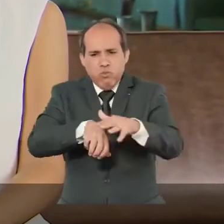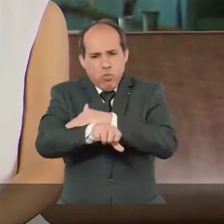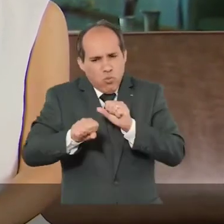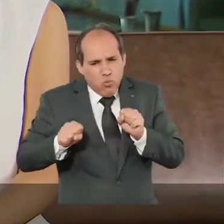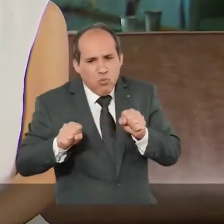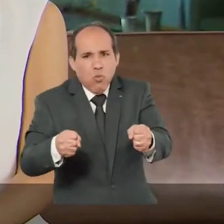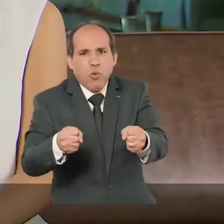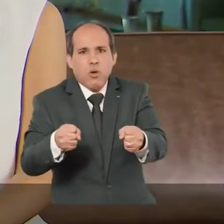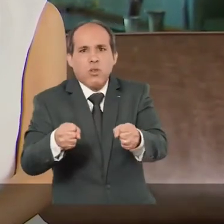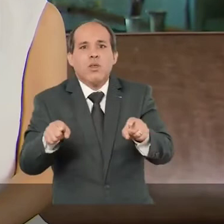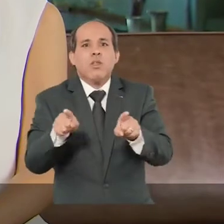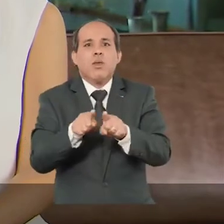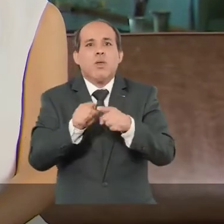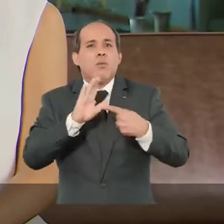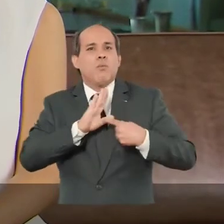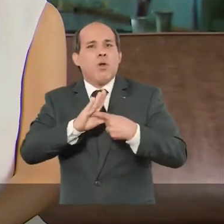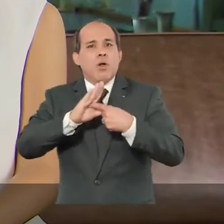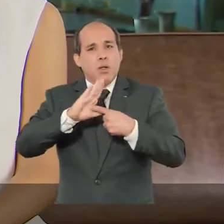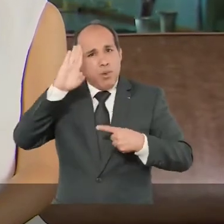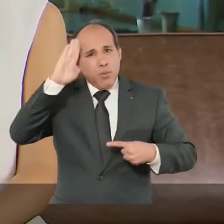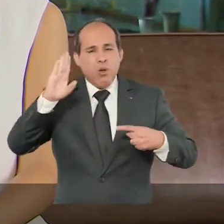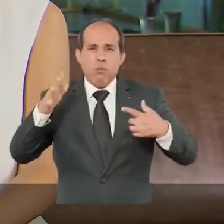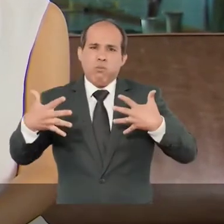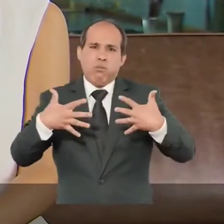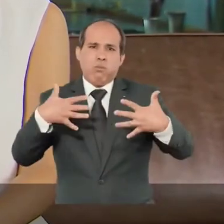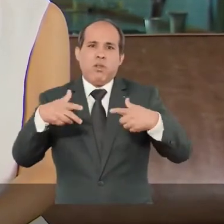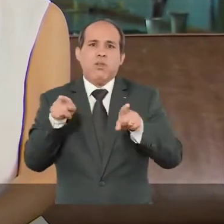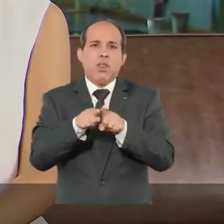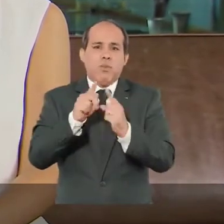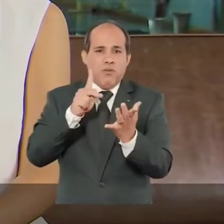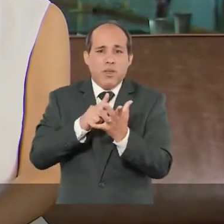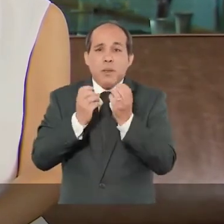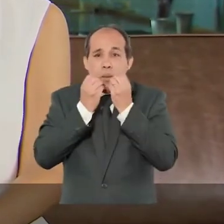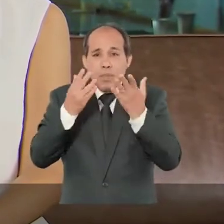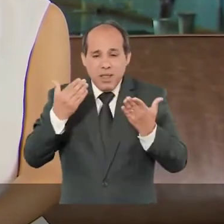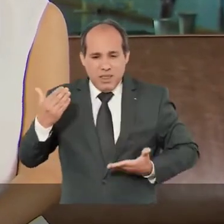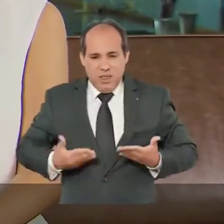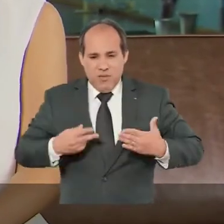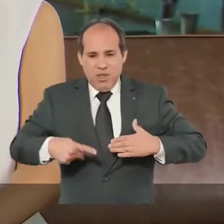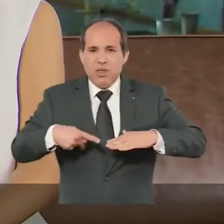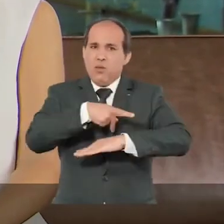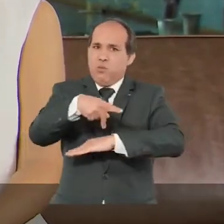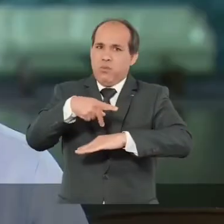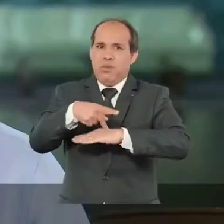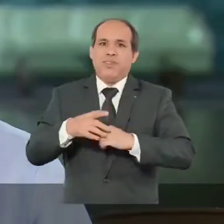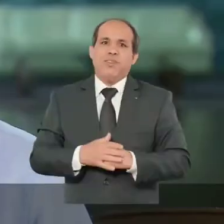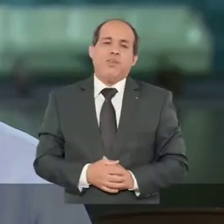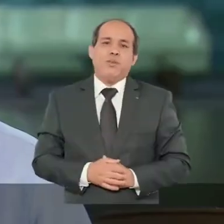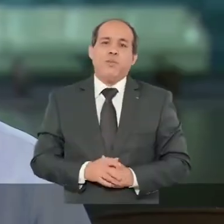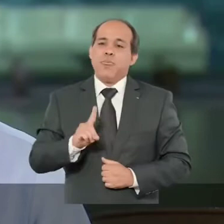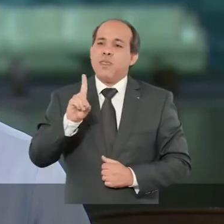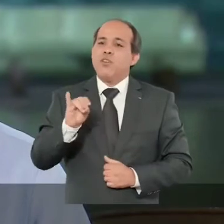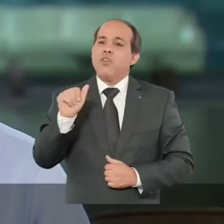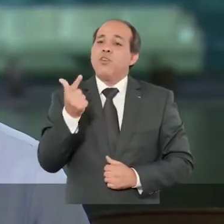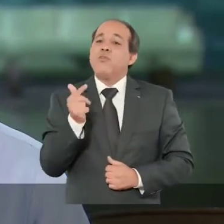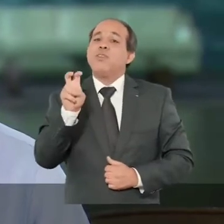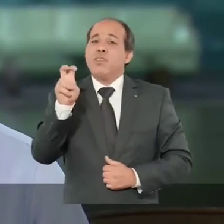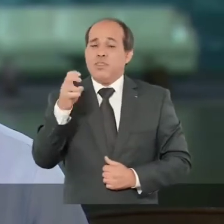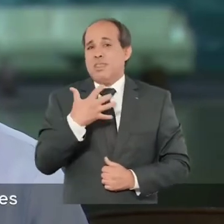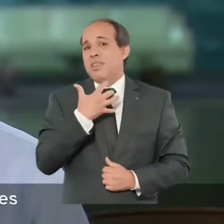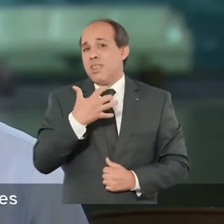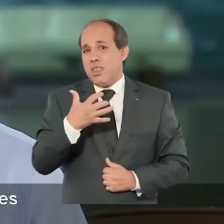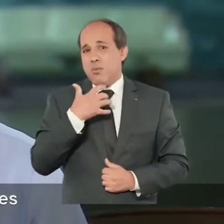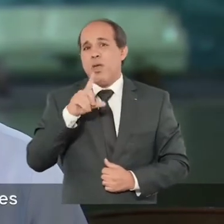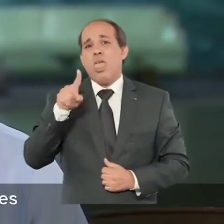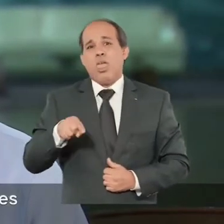disposição Sobretudo com transparência e verdade para bem e a nossa nação no dia vinte e